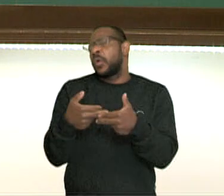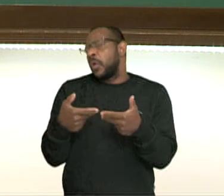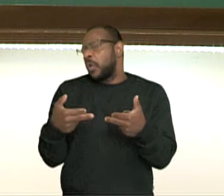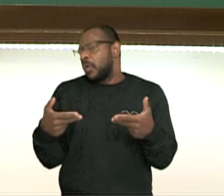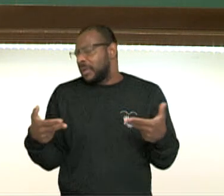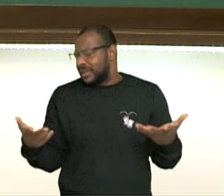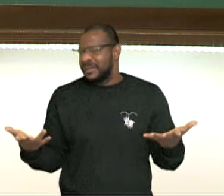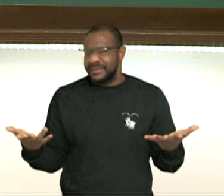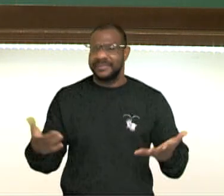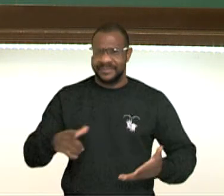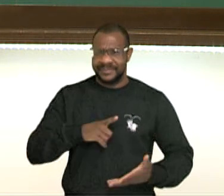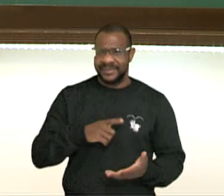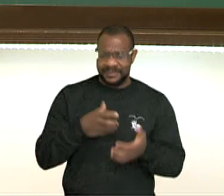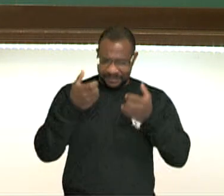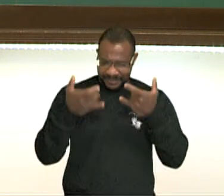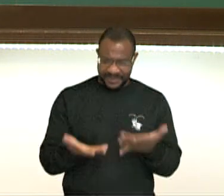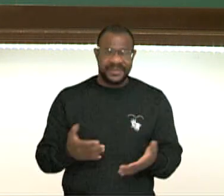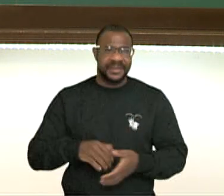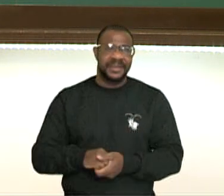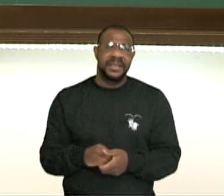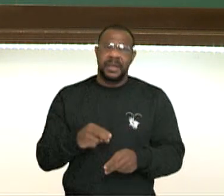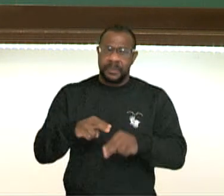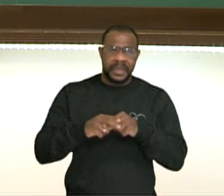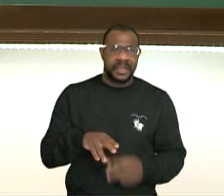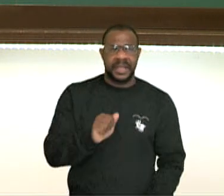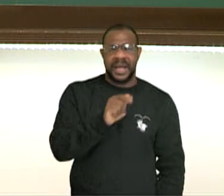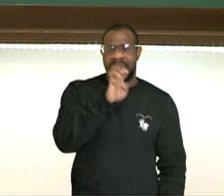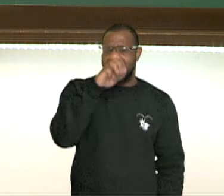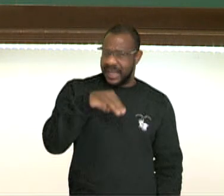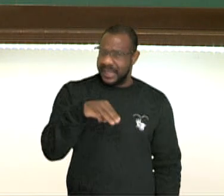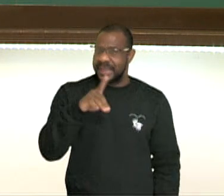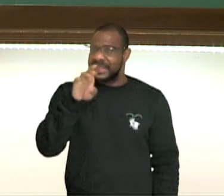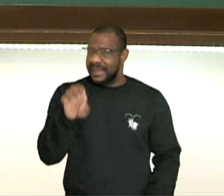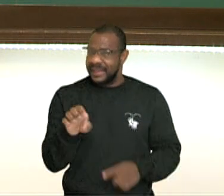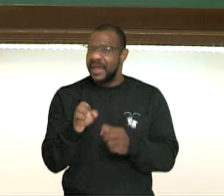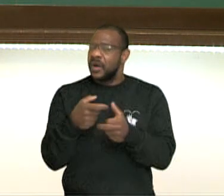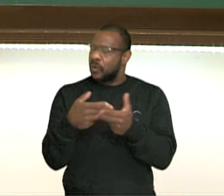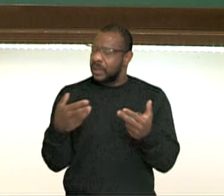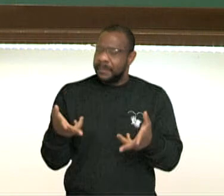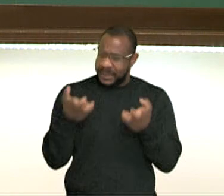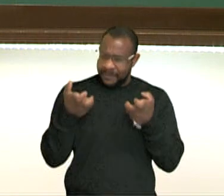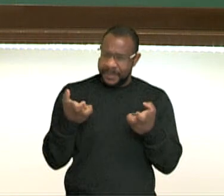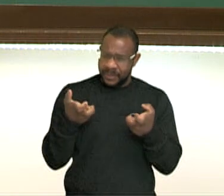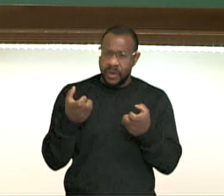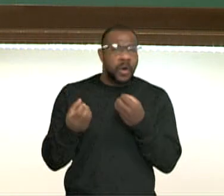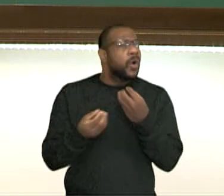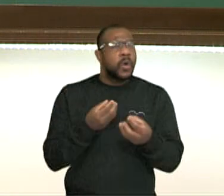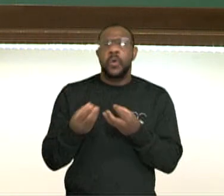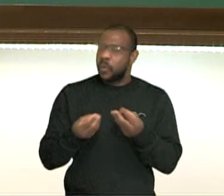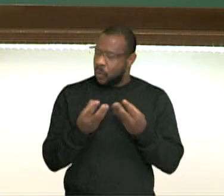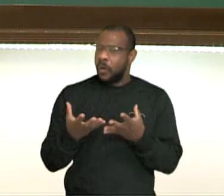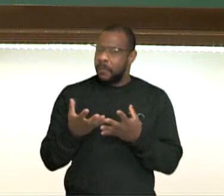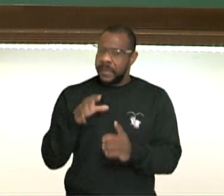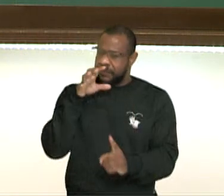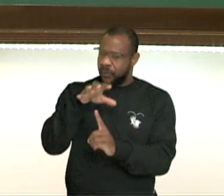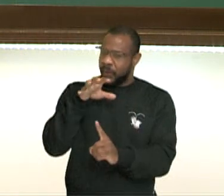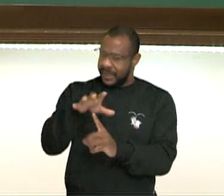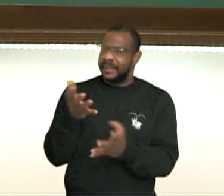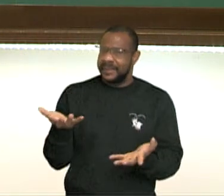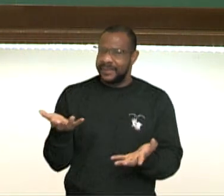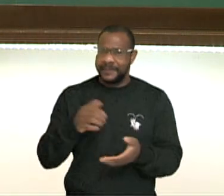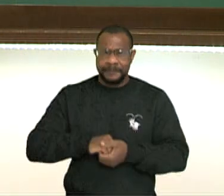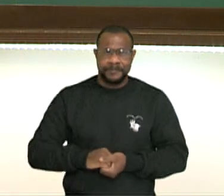né, pessoal, que foi dita só por causa do além de. Perceberam como que ele opera